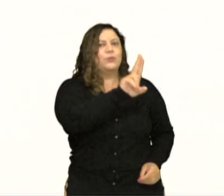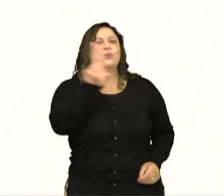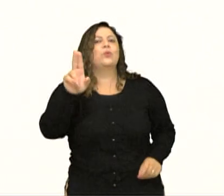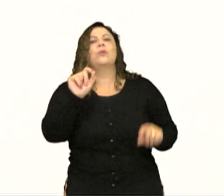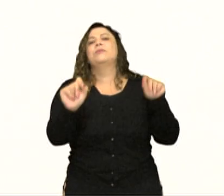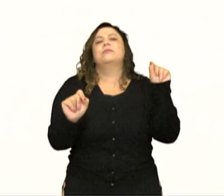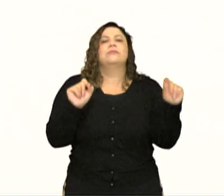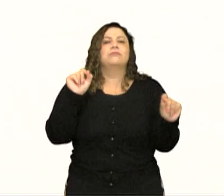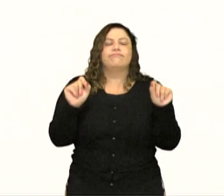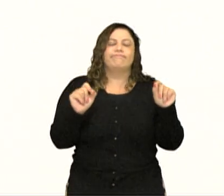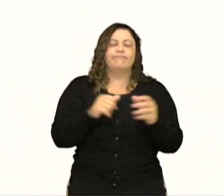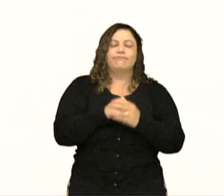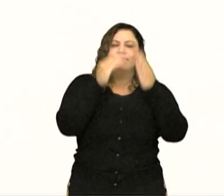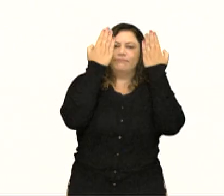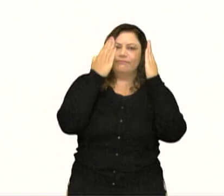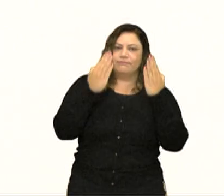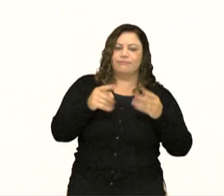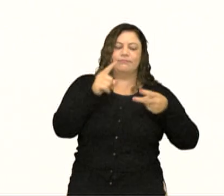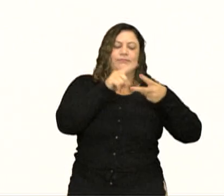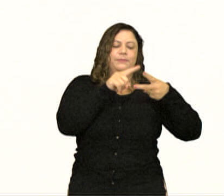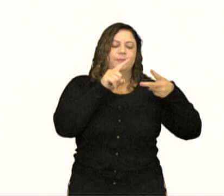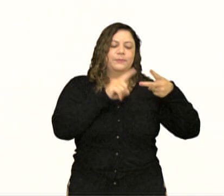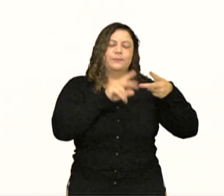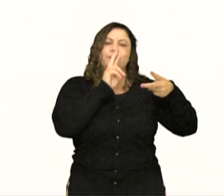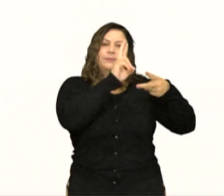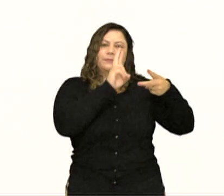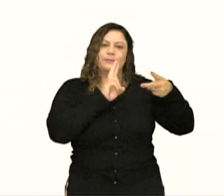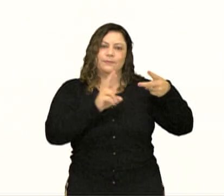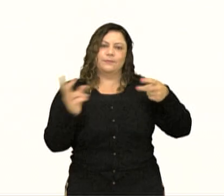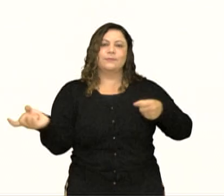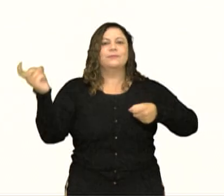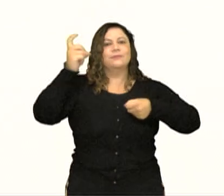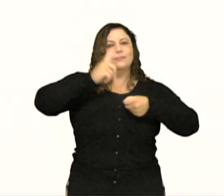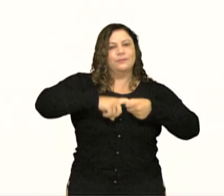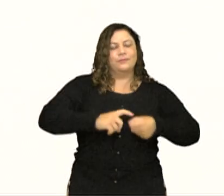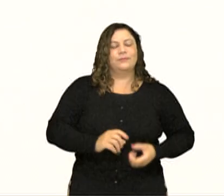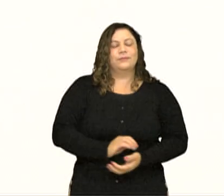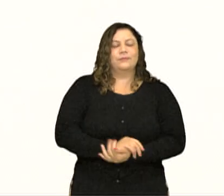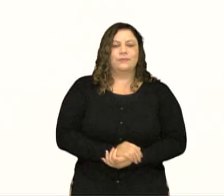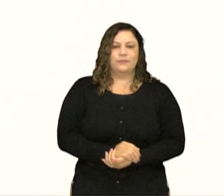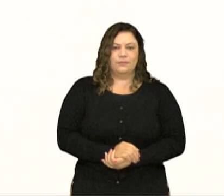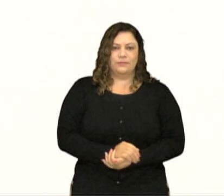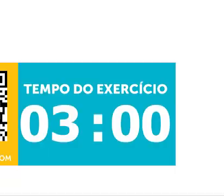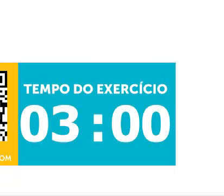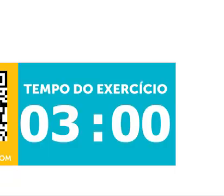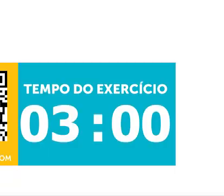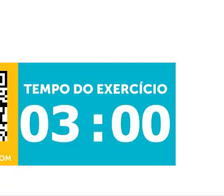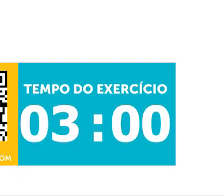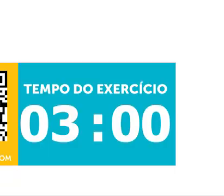esse? Analisem as duas questões, respondam e nós voltamos em seguida com a correção.